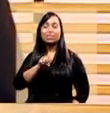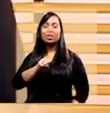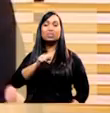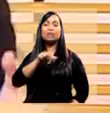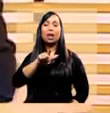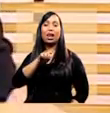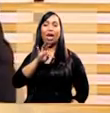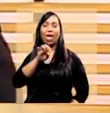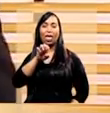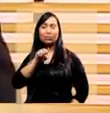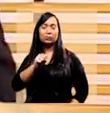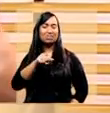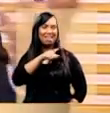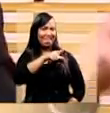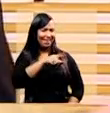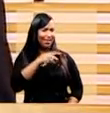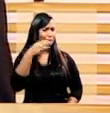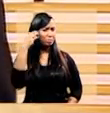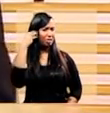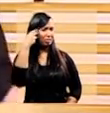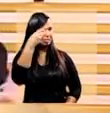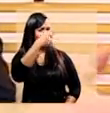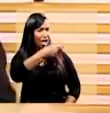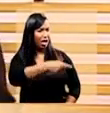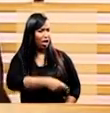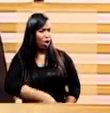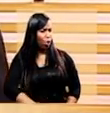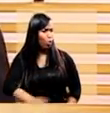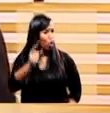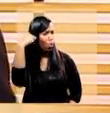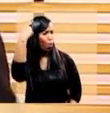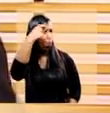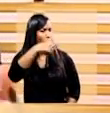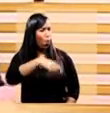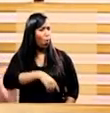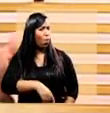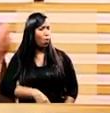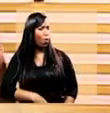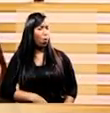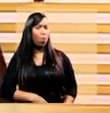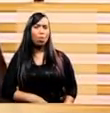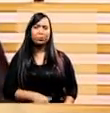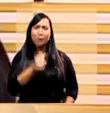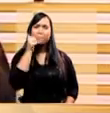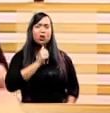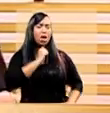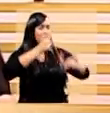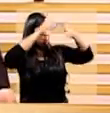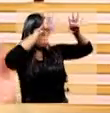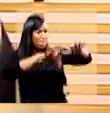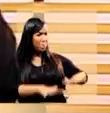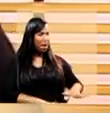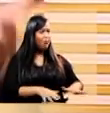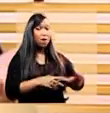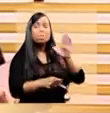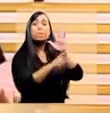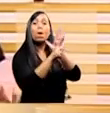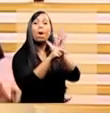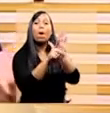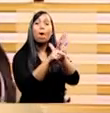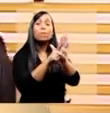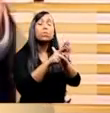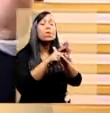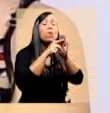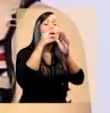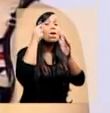está ficando louca. É loucura dela, isso aí você está doida, isso não acontece. De diminuir a mulher no sentido psicológico